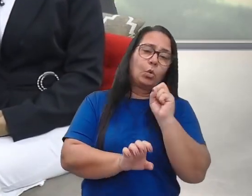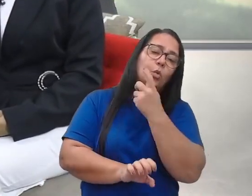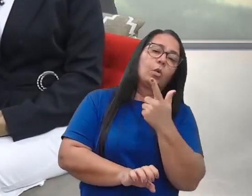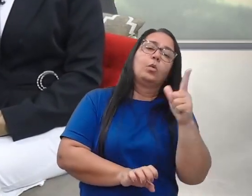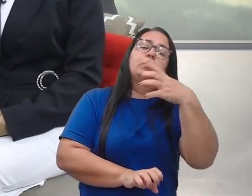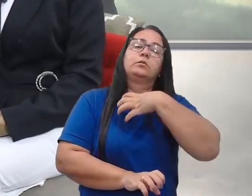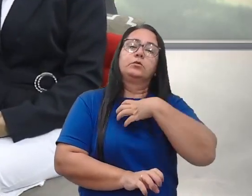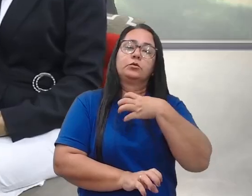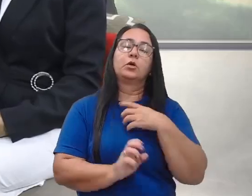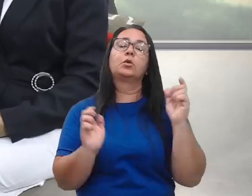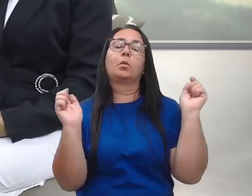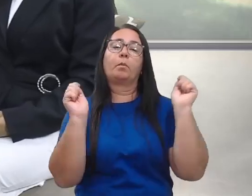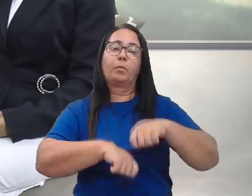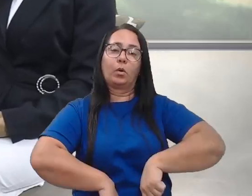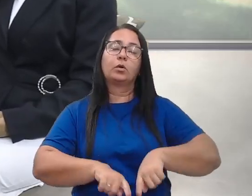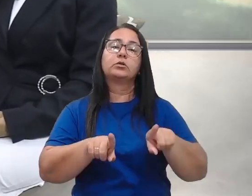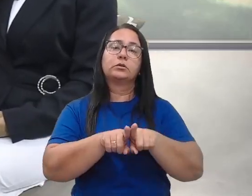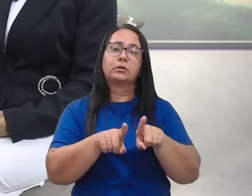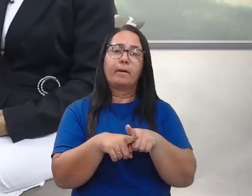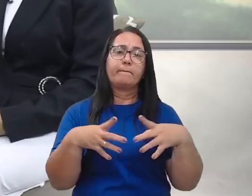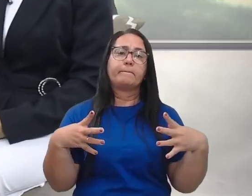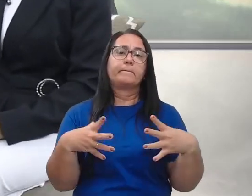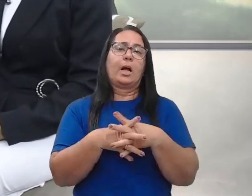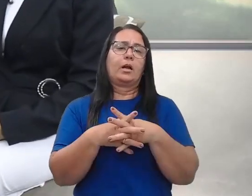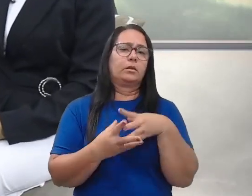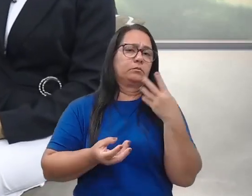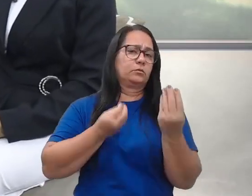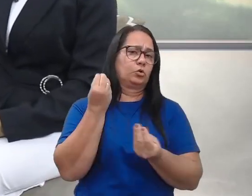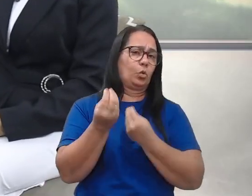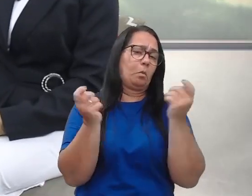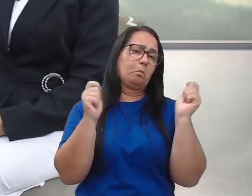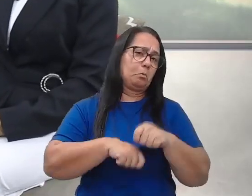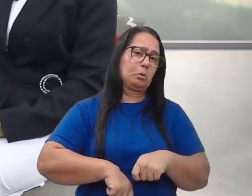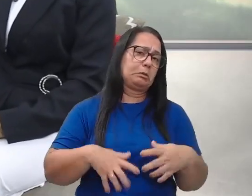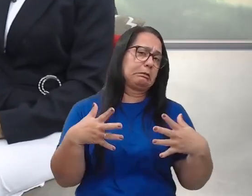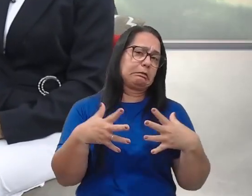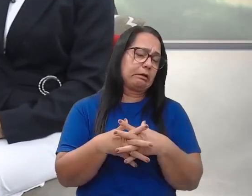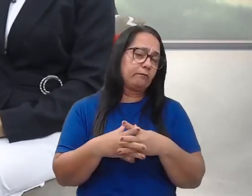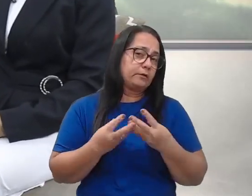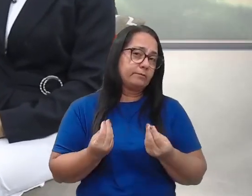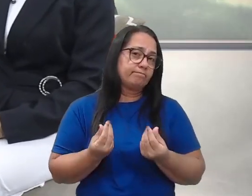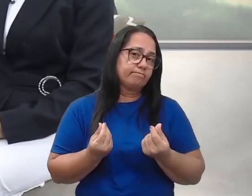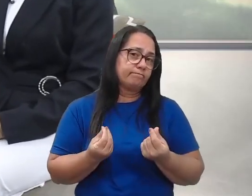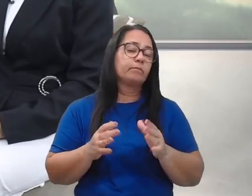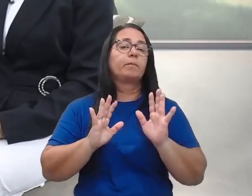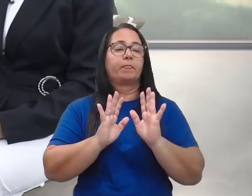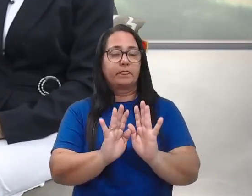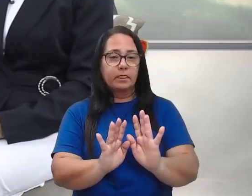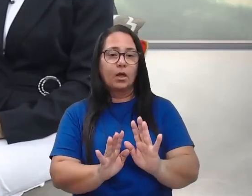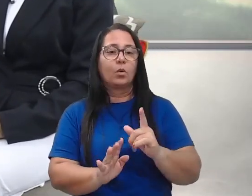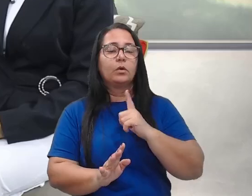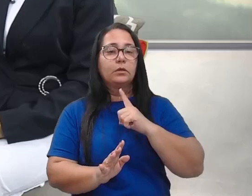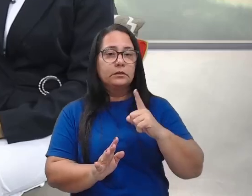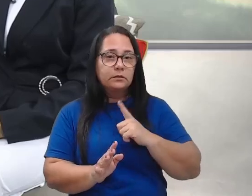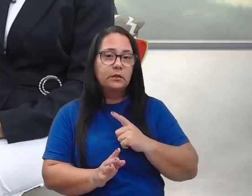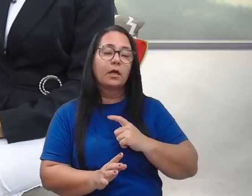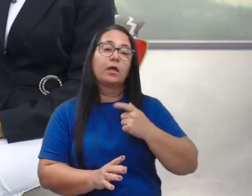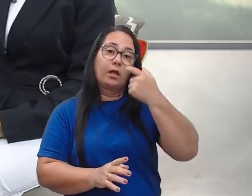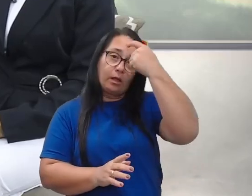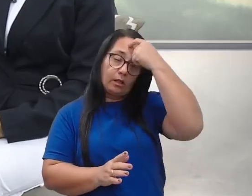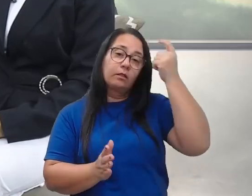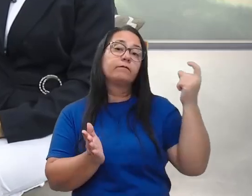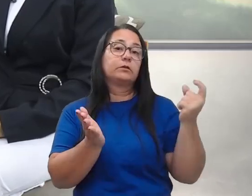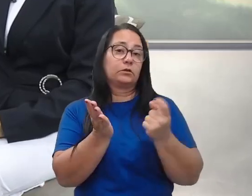ser travado. E de que forma isso poderia ser travado, Laís? Então, a inteligência artificial, né, assim como todas as ferramentas digitais, ela vem